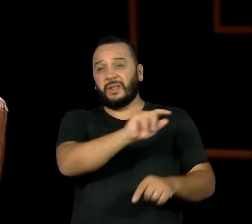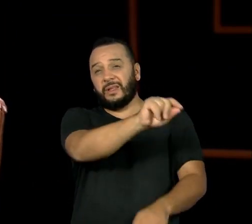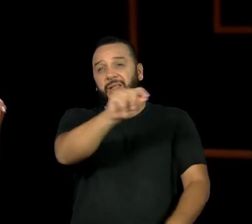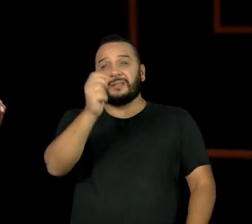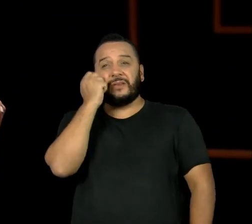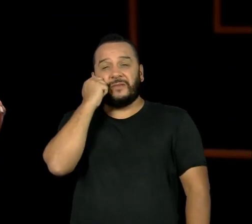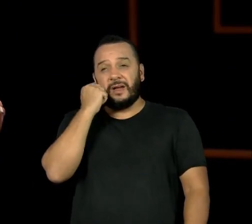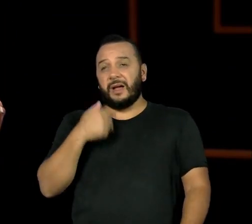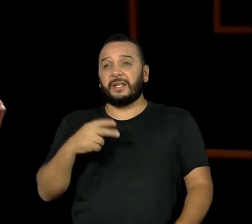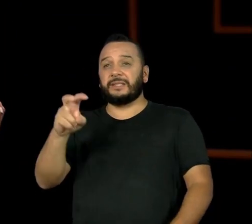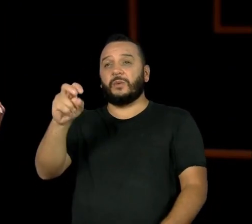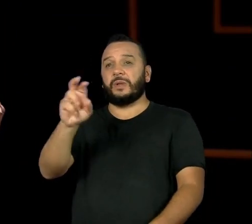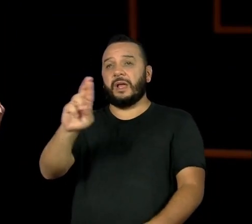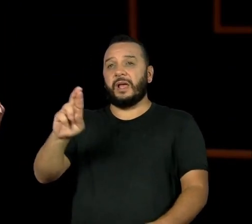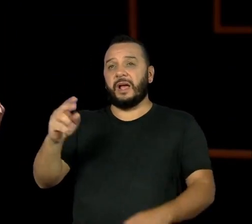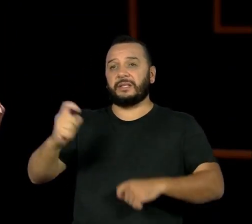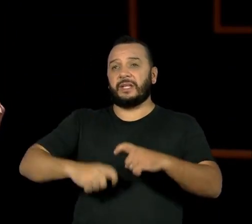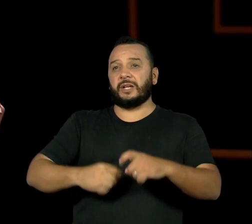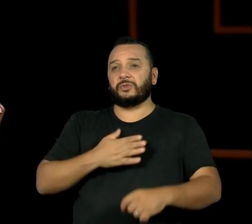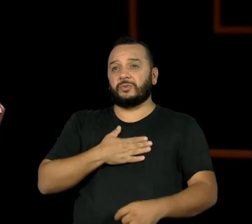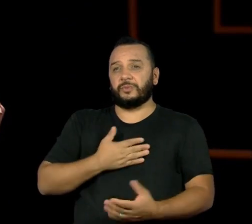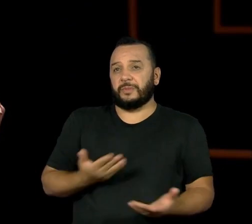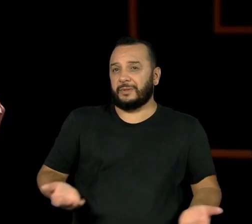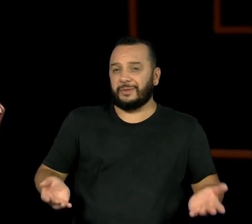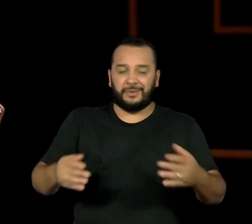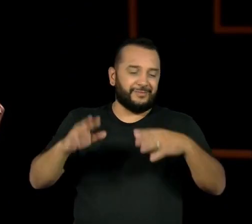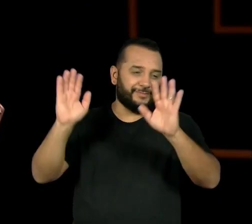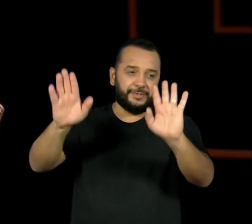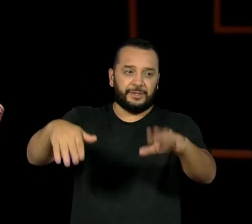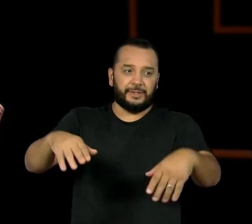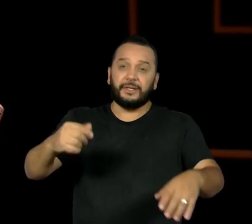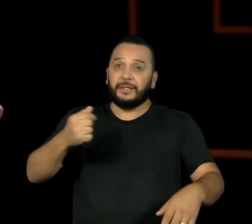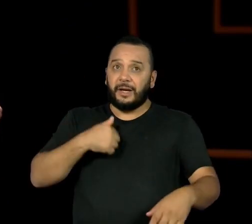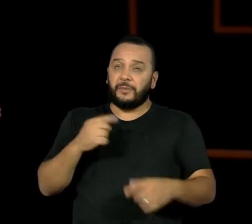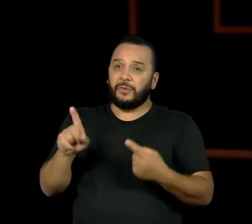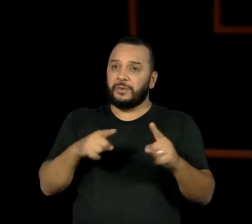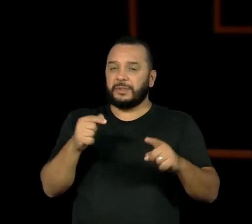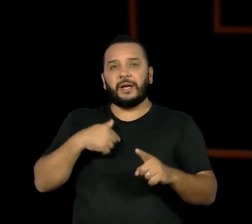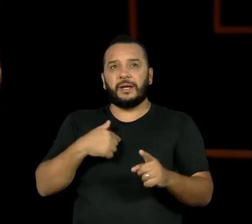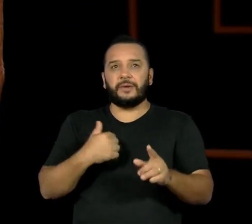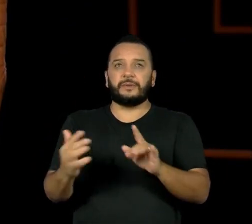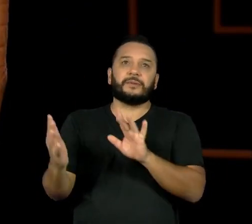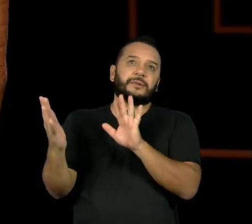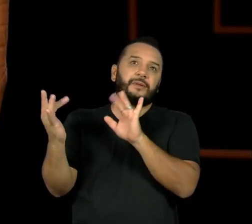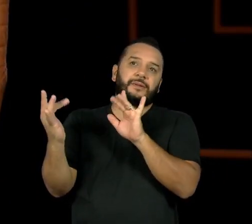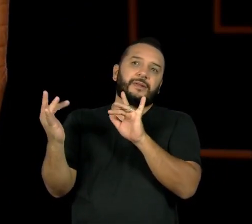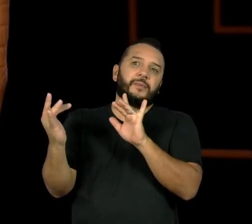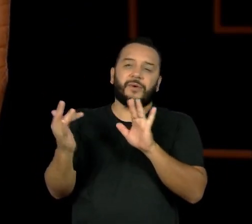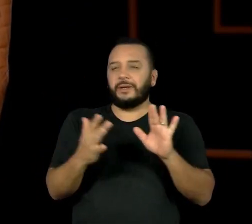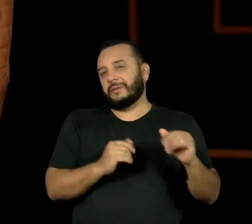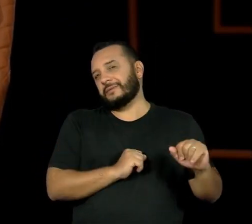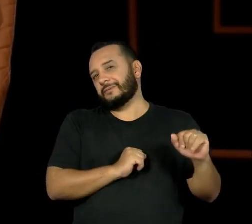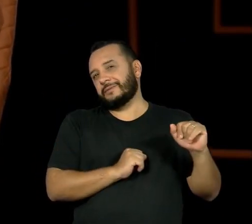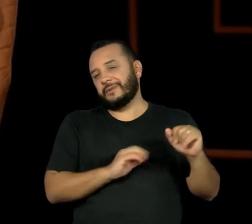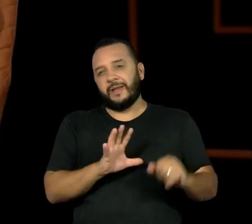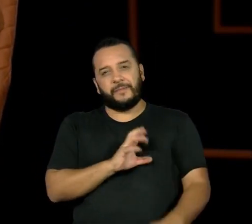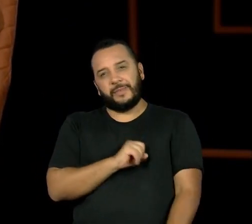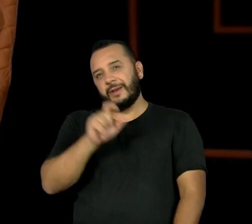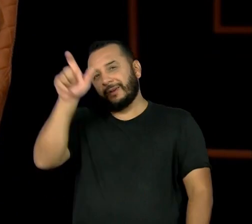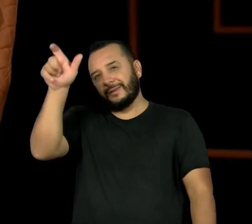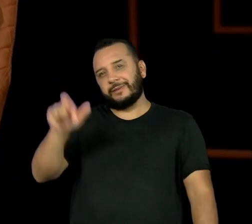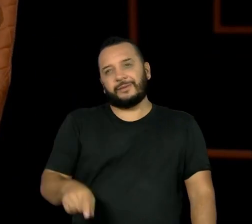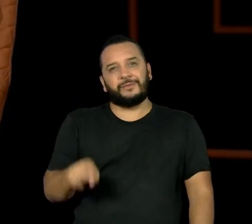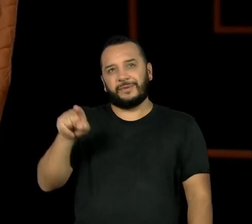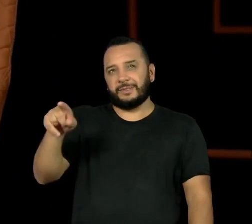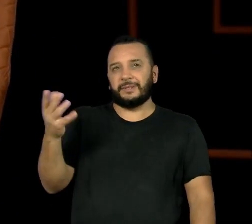R$50 para você ir para a cama comigo, aquela coisa que está acontecendo, ela não. Estou te namorando, estou te